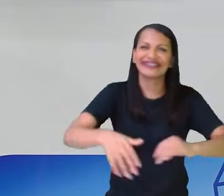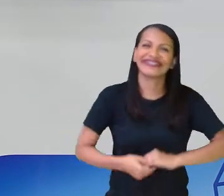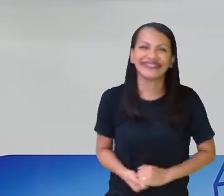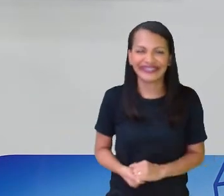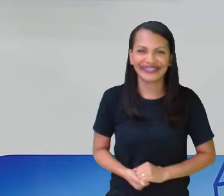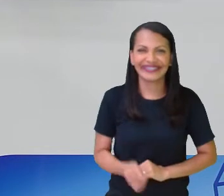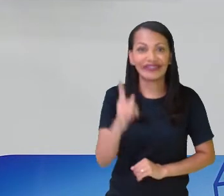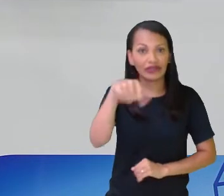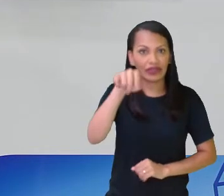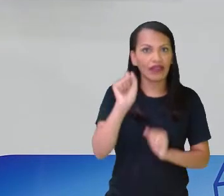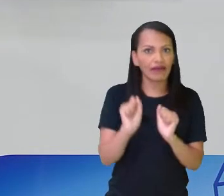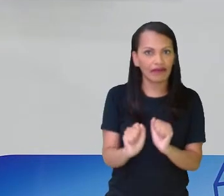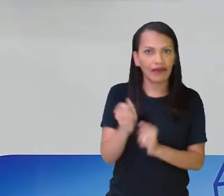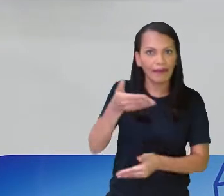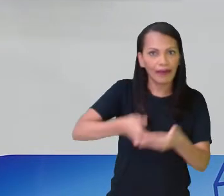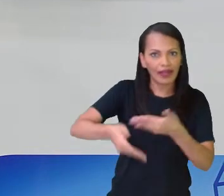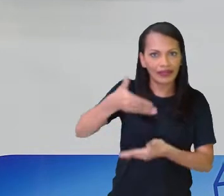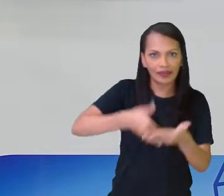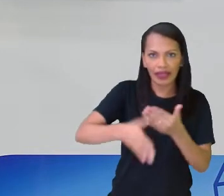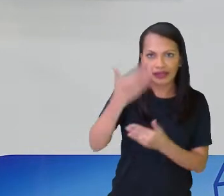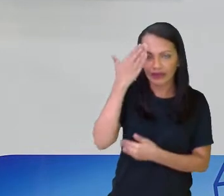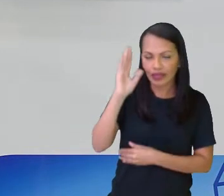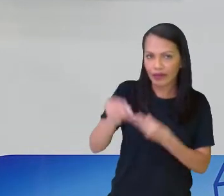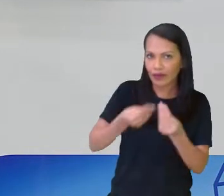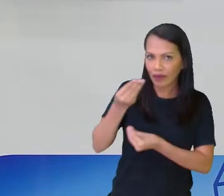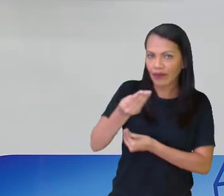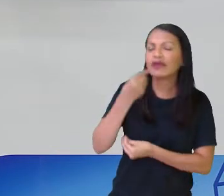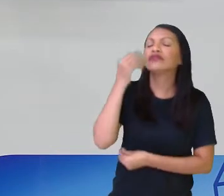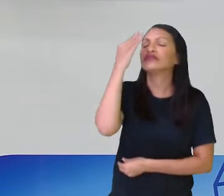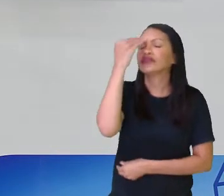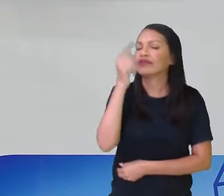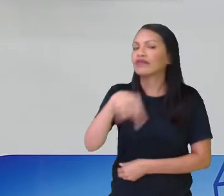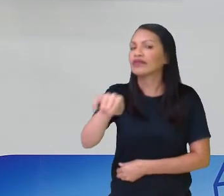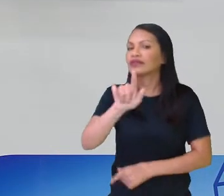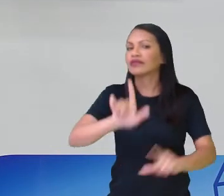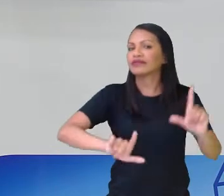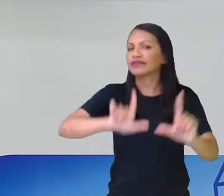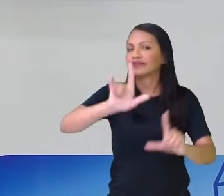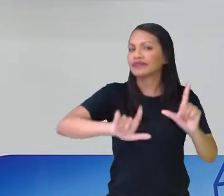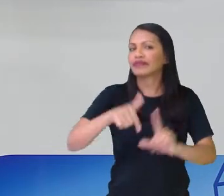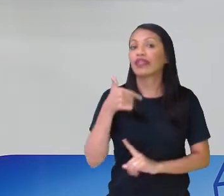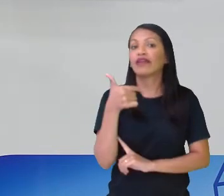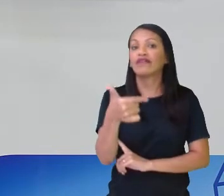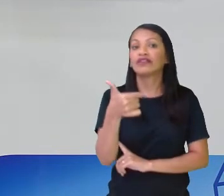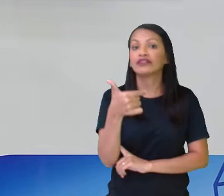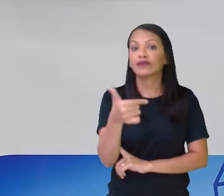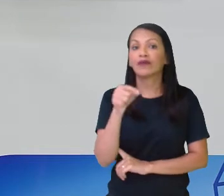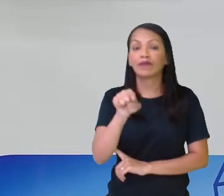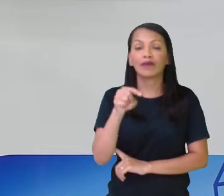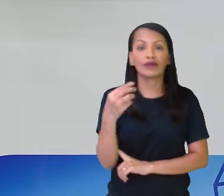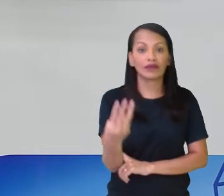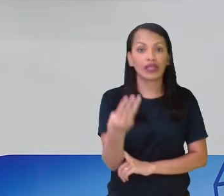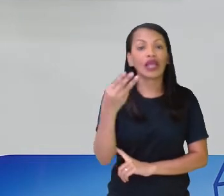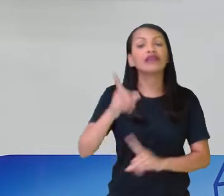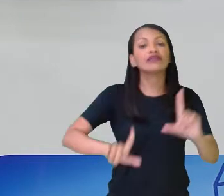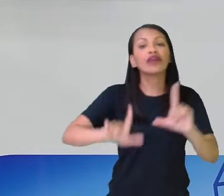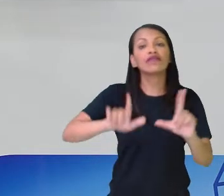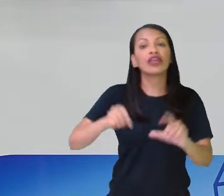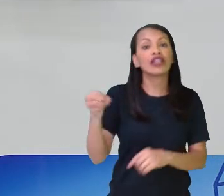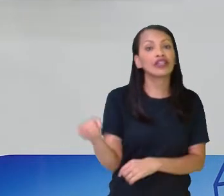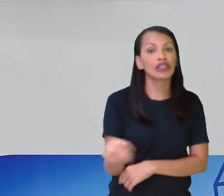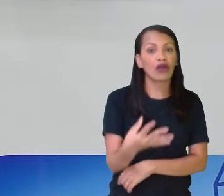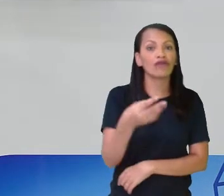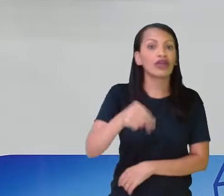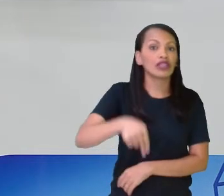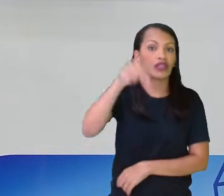Você quer interagir, não sabe como? Já sei, você está assistindo a gente pelo canal 22.3 TV Nova. Muito obrigada